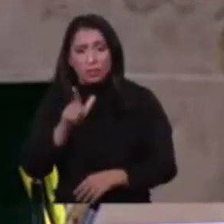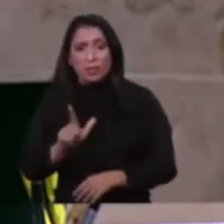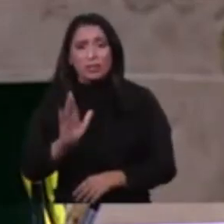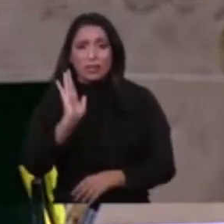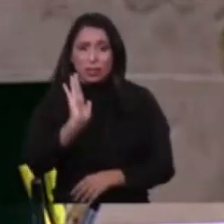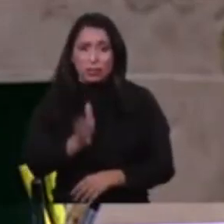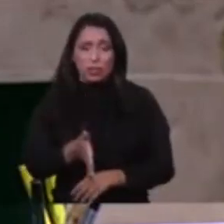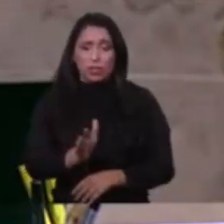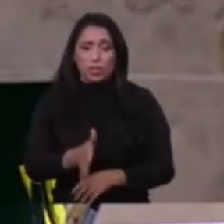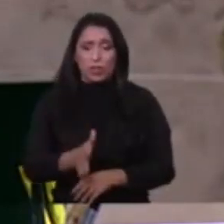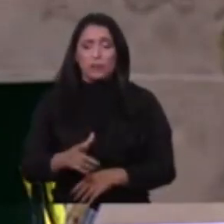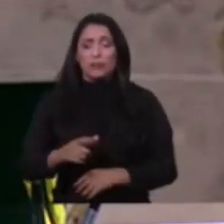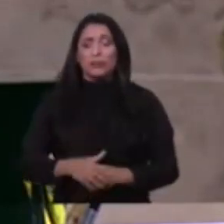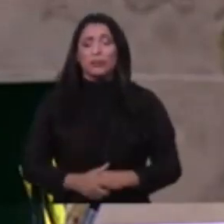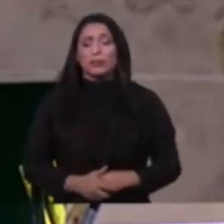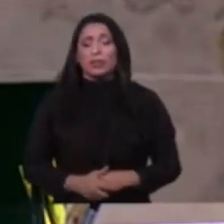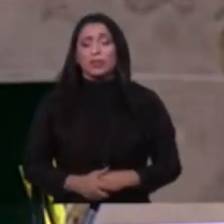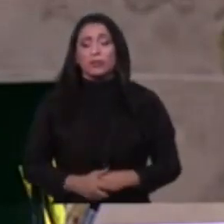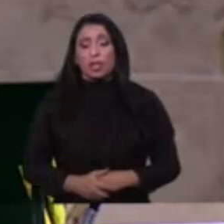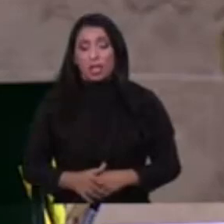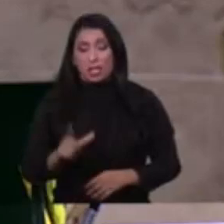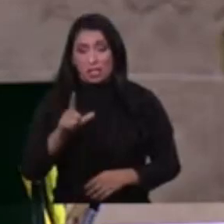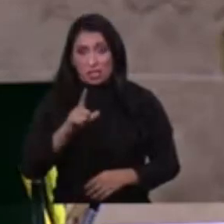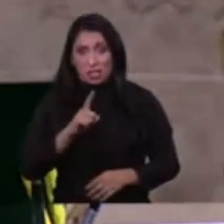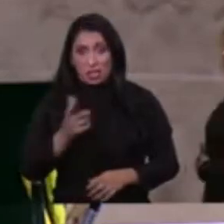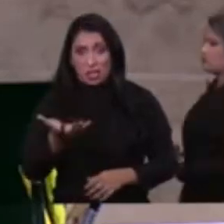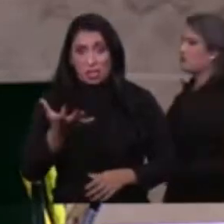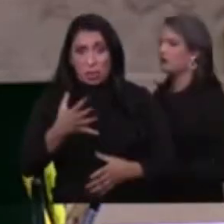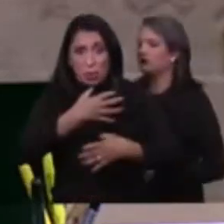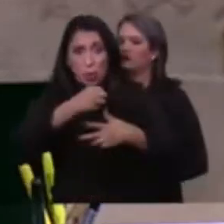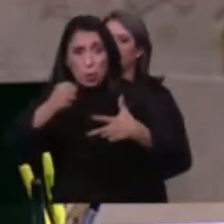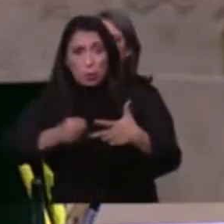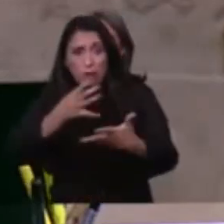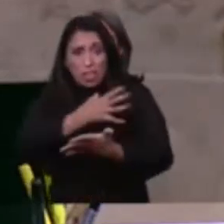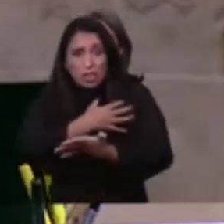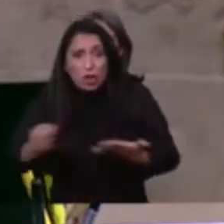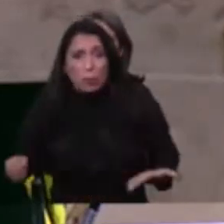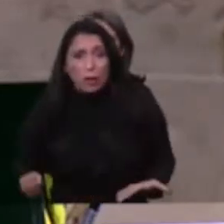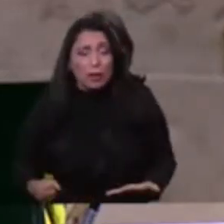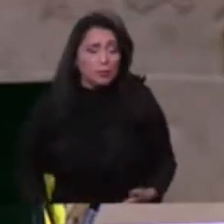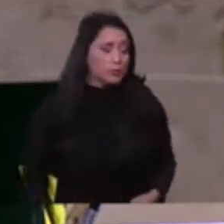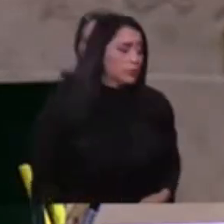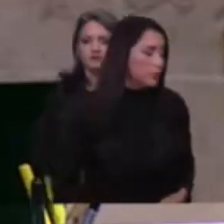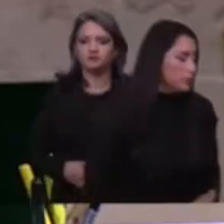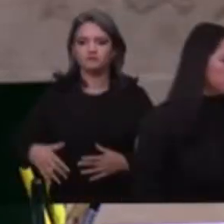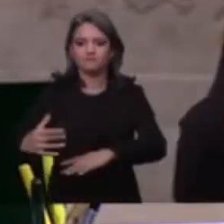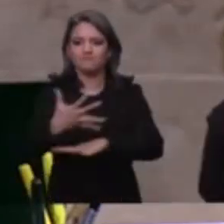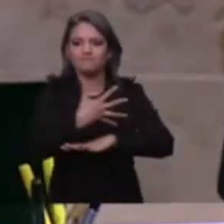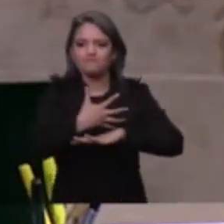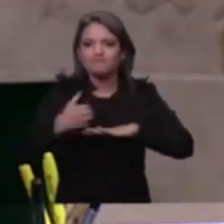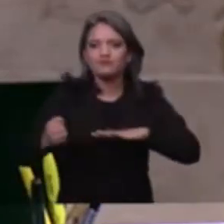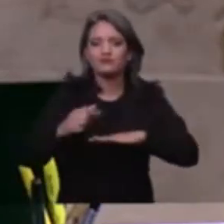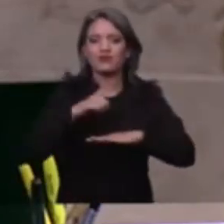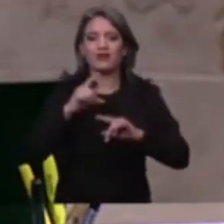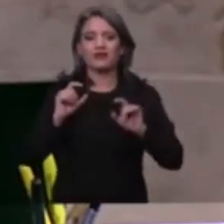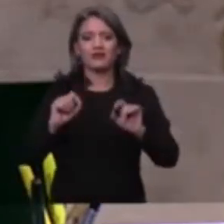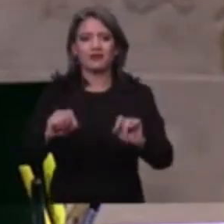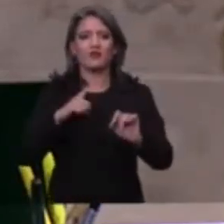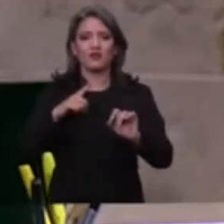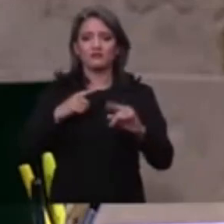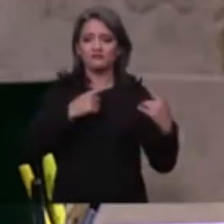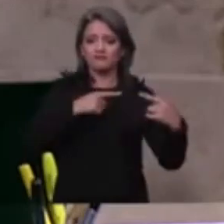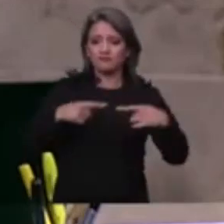à tomada violenta do poder e culminaram com o deslocamento físico da turba antidemocrática à capital